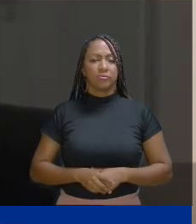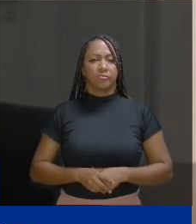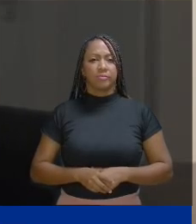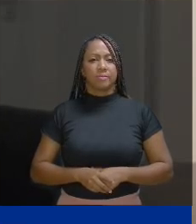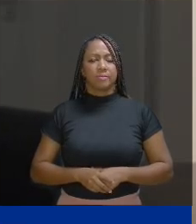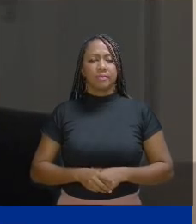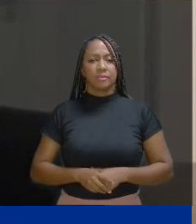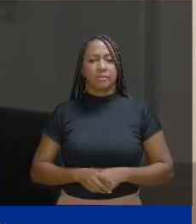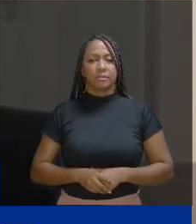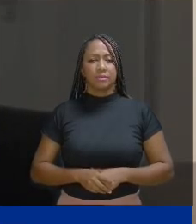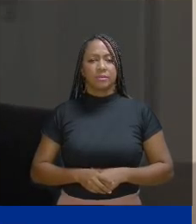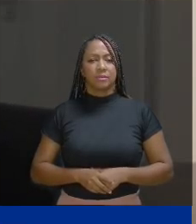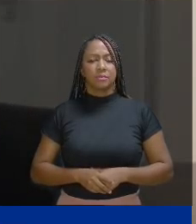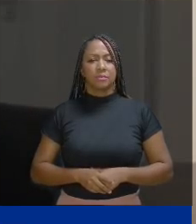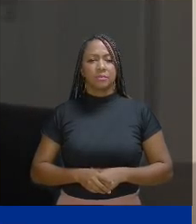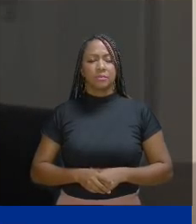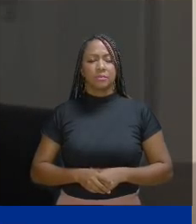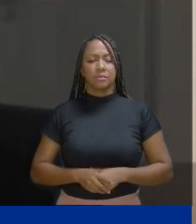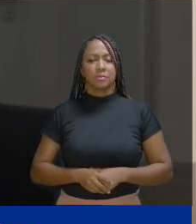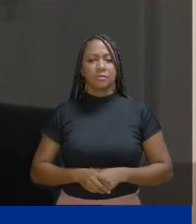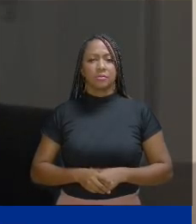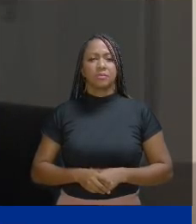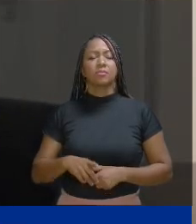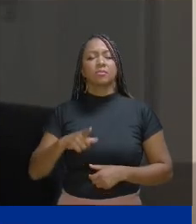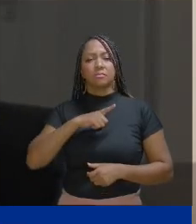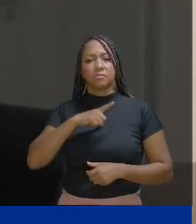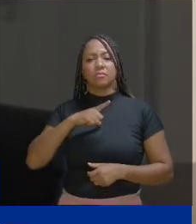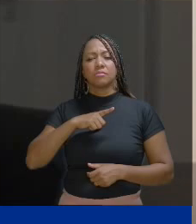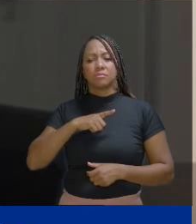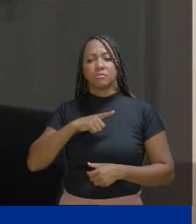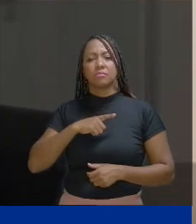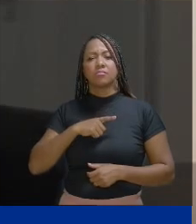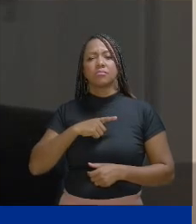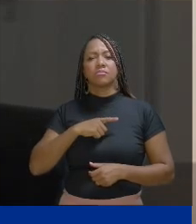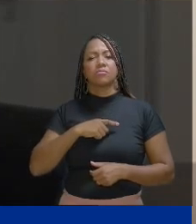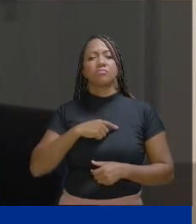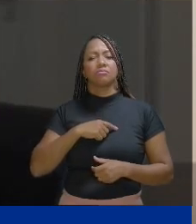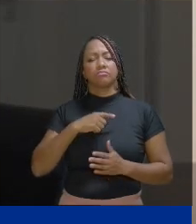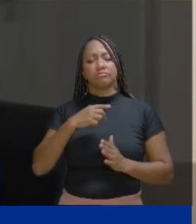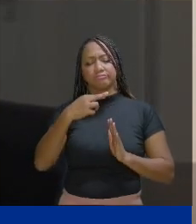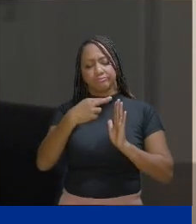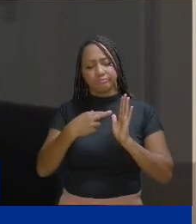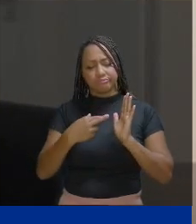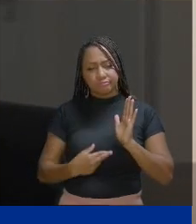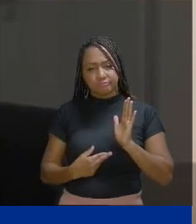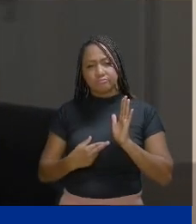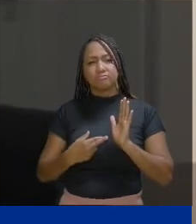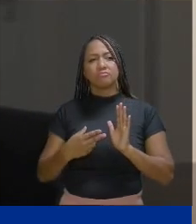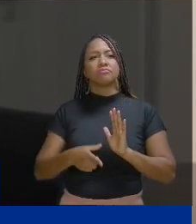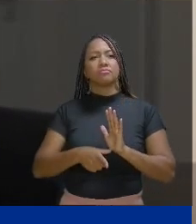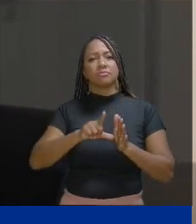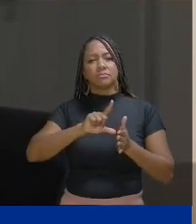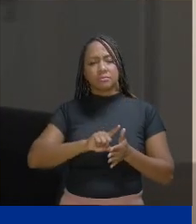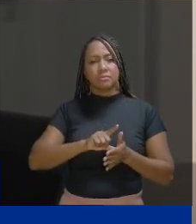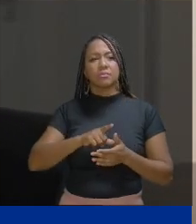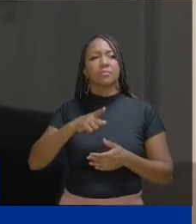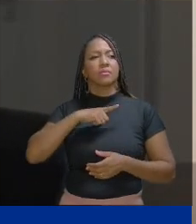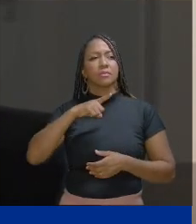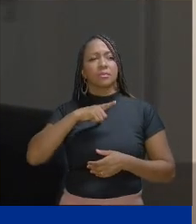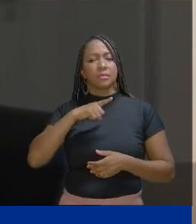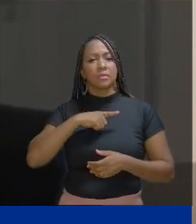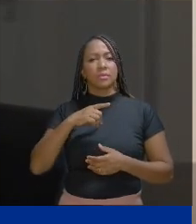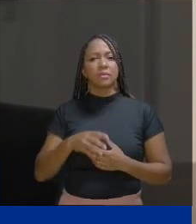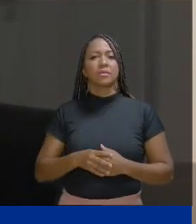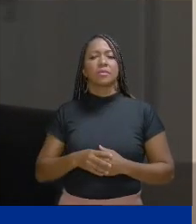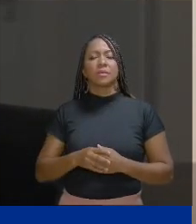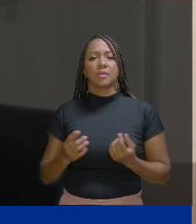A parte defendente é parte de alguns pressupostos, e um dos pressupostos é de que há um único